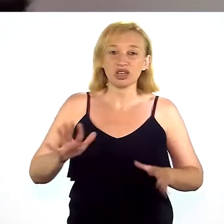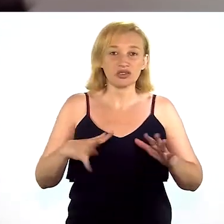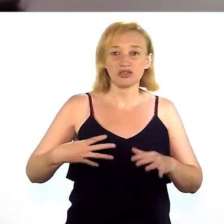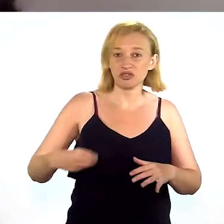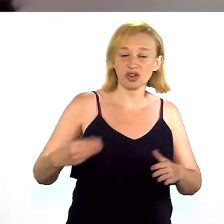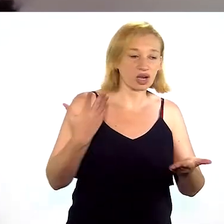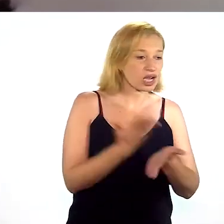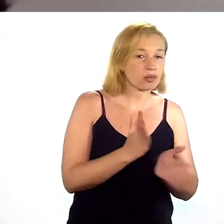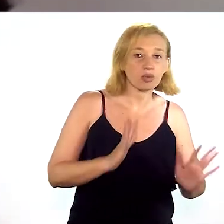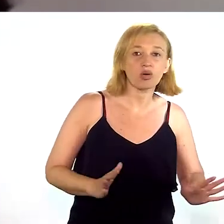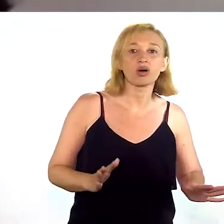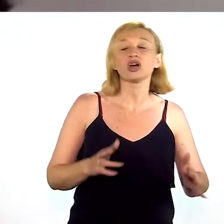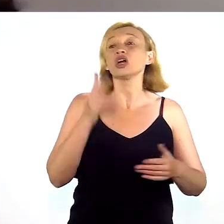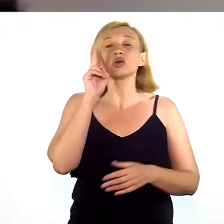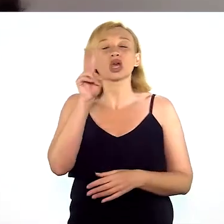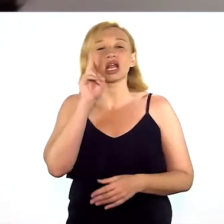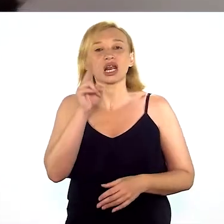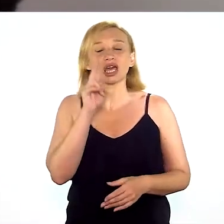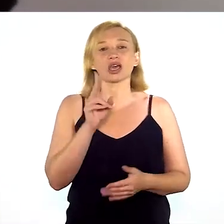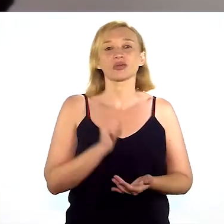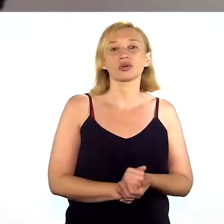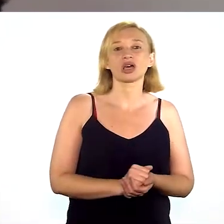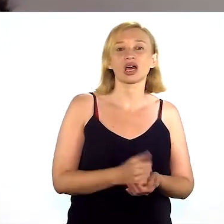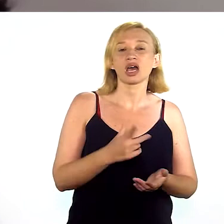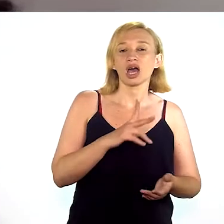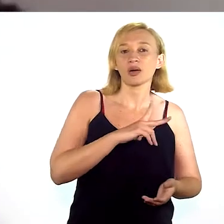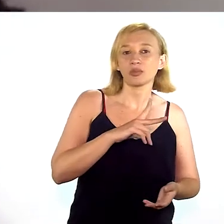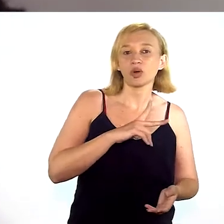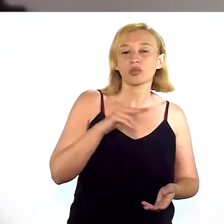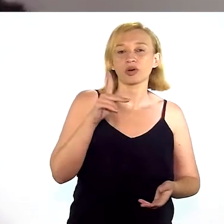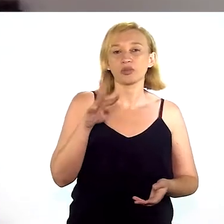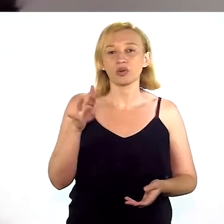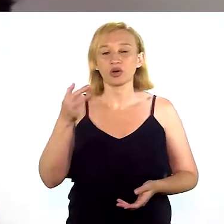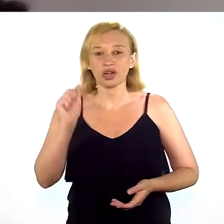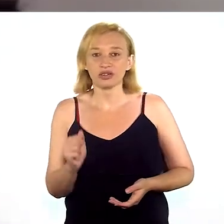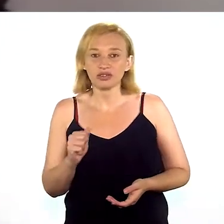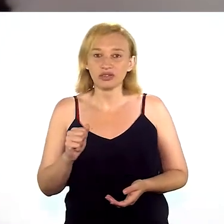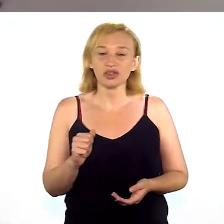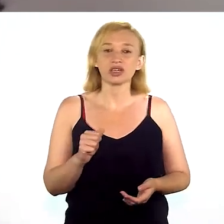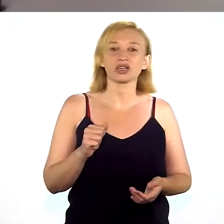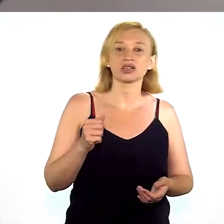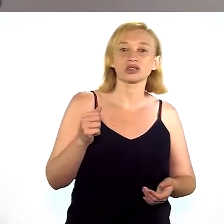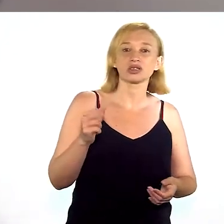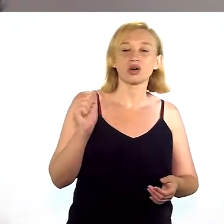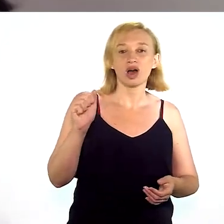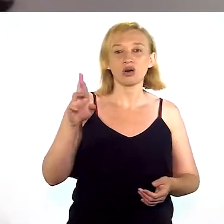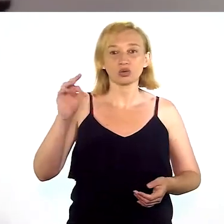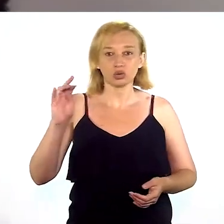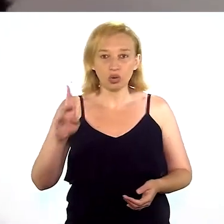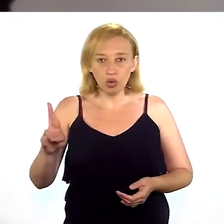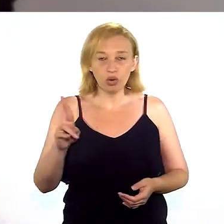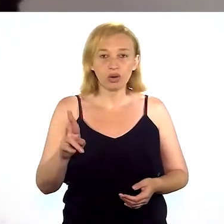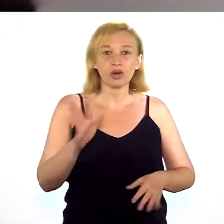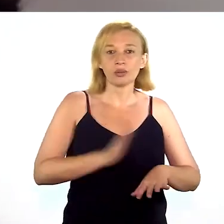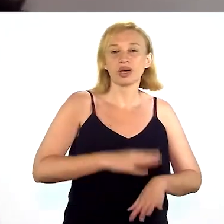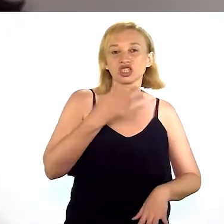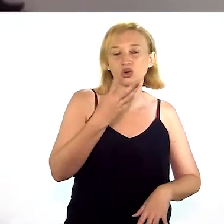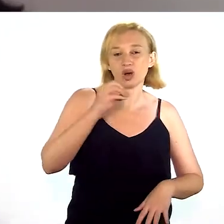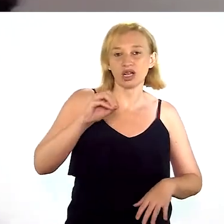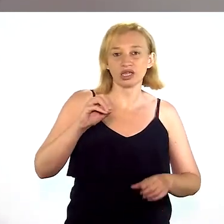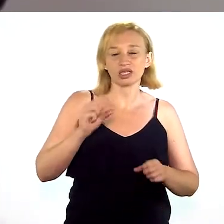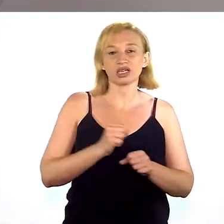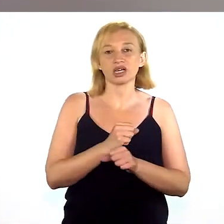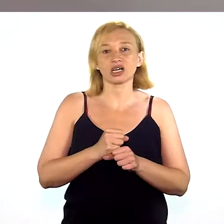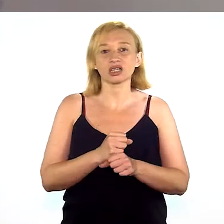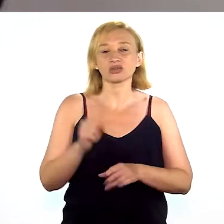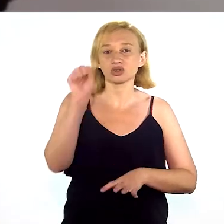ter um filho e os amores terem falhado. E o que lembra um tanto quanto a própria biografia do autor, que é um homem de mais de 40 anos, solteiro.